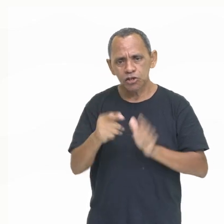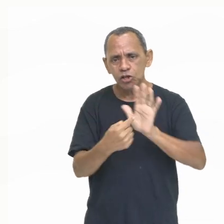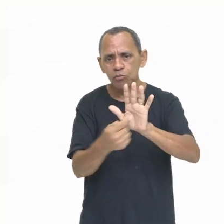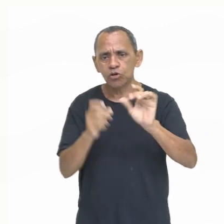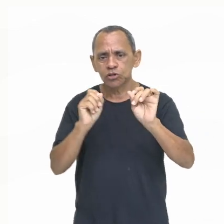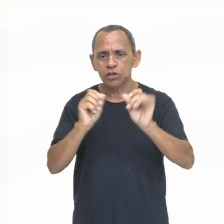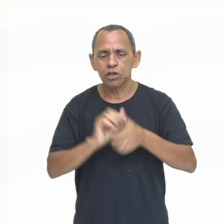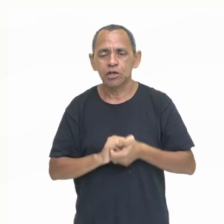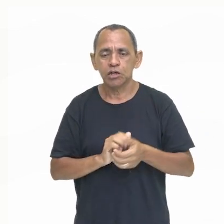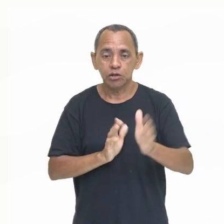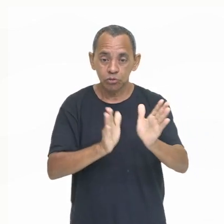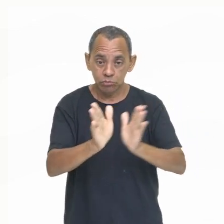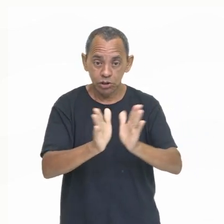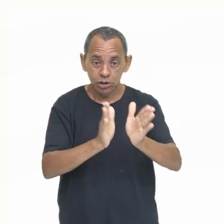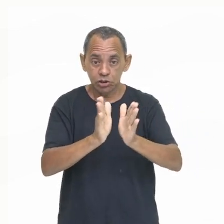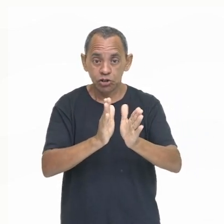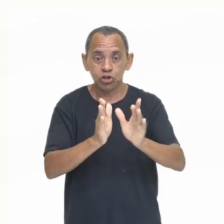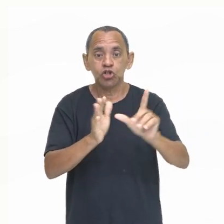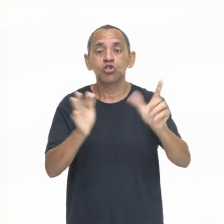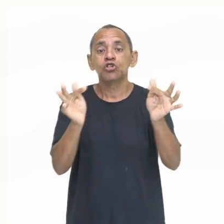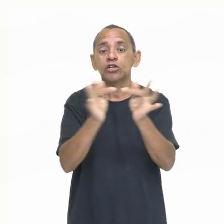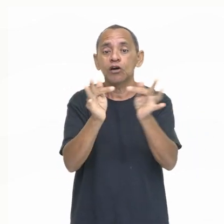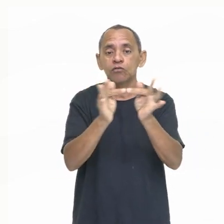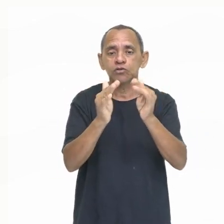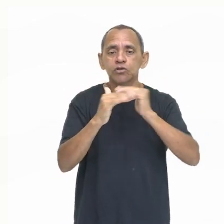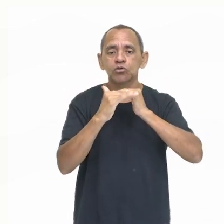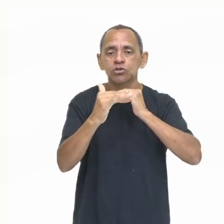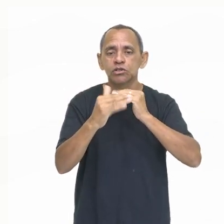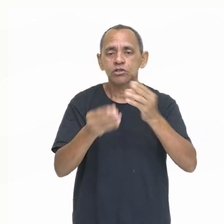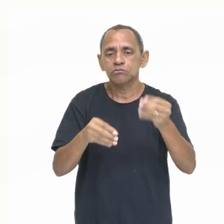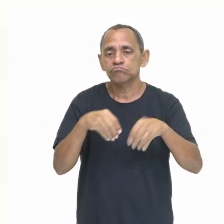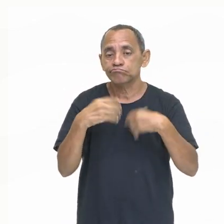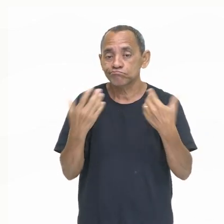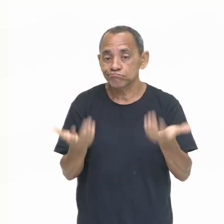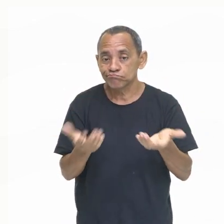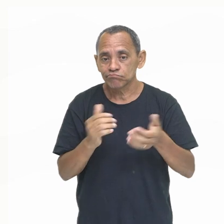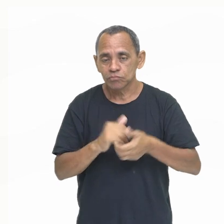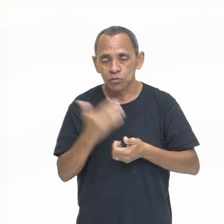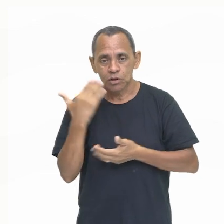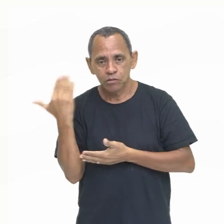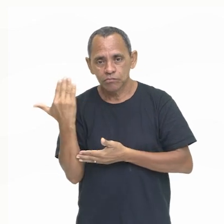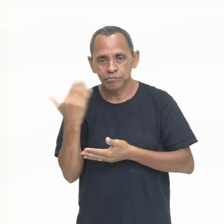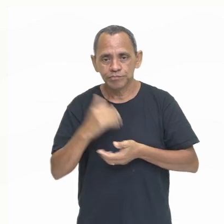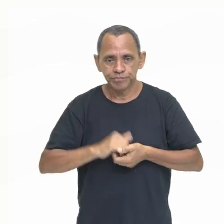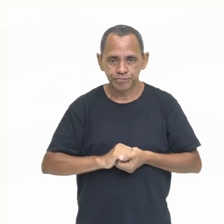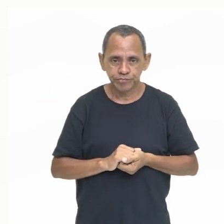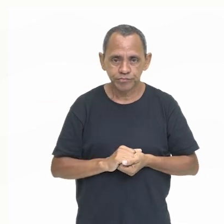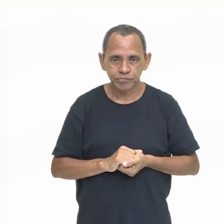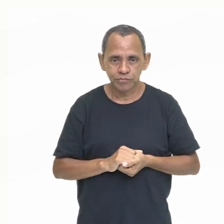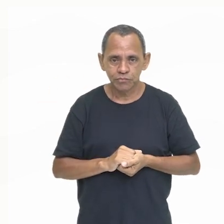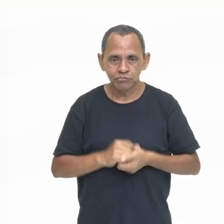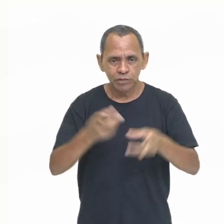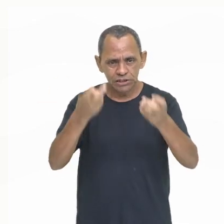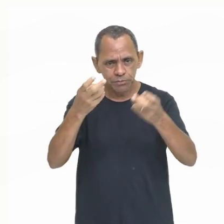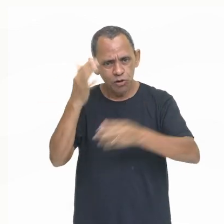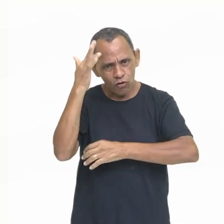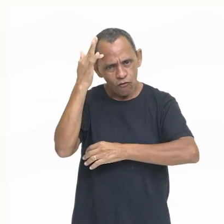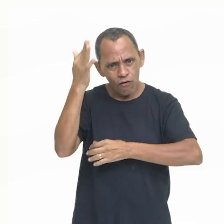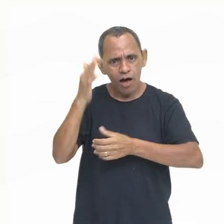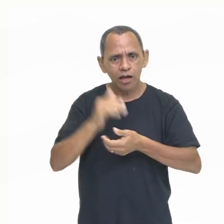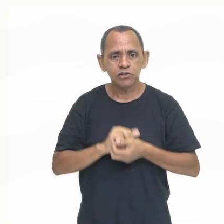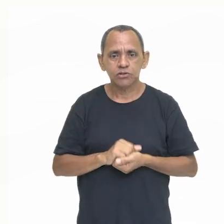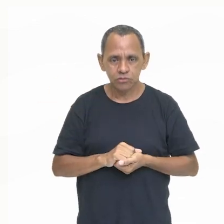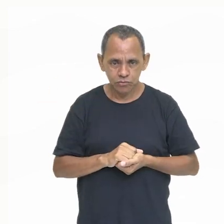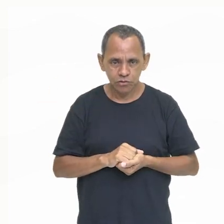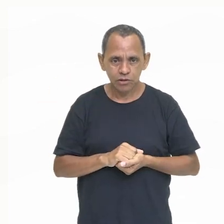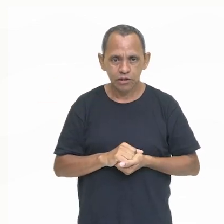intervalo onde essa função é constante? E aí você faz o seguinte, ó. Olha como é fácil para escrever. Coloca o x aqui, nós vamos